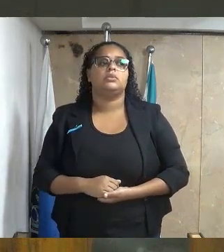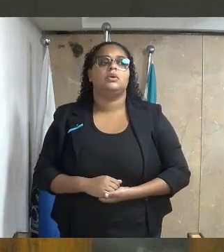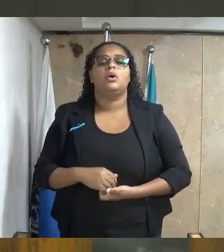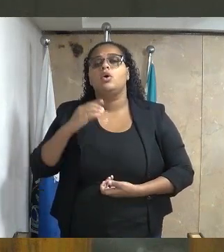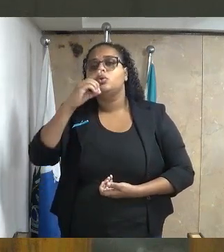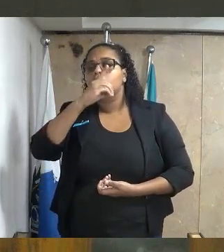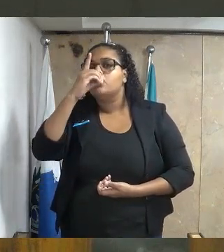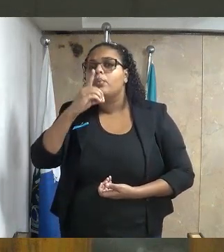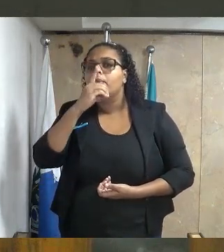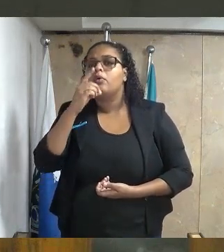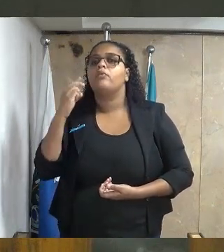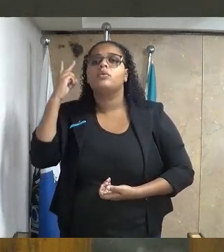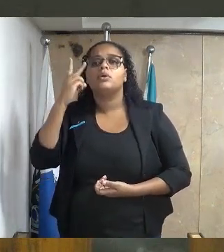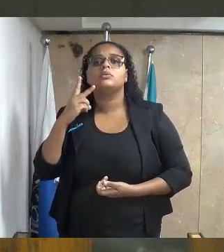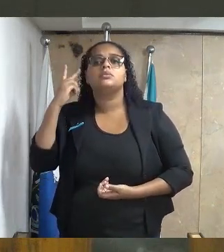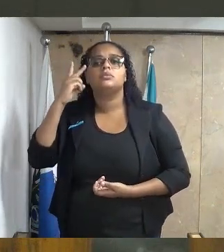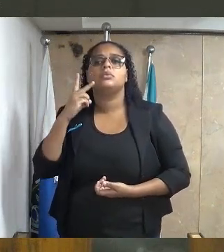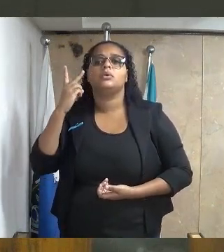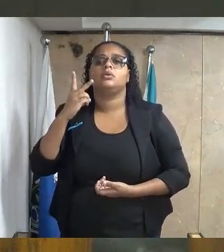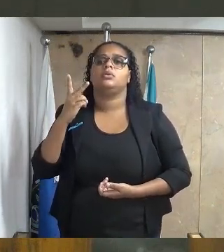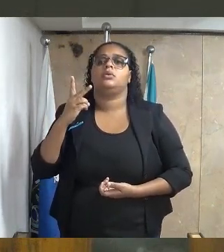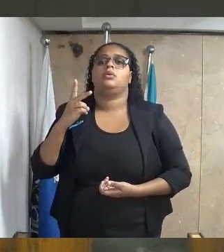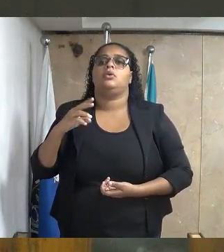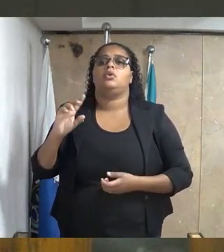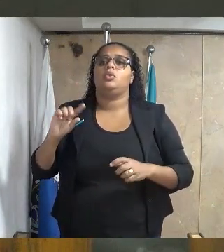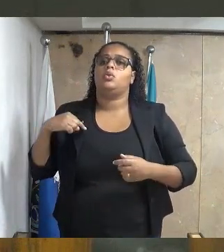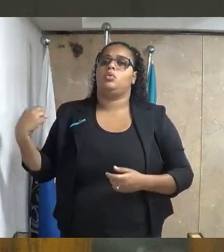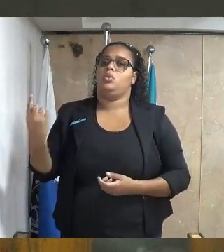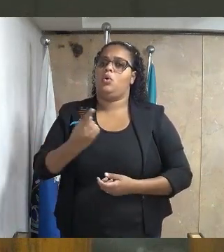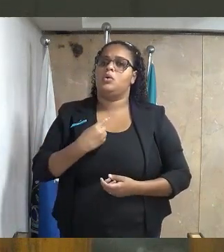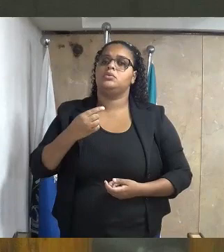Domingo, vereador Ivan, nós temos